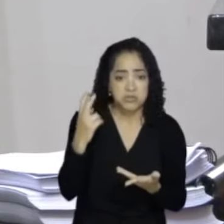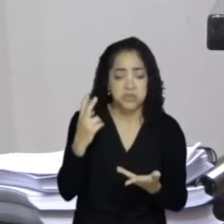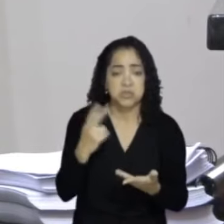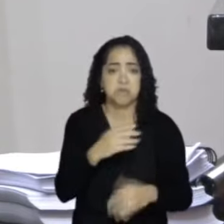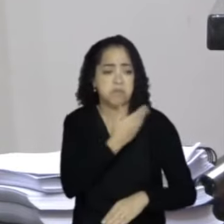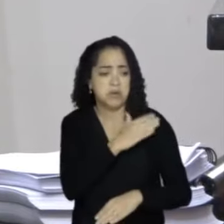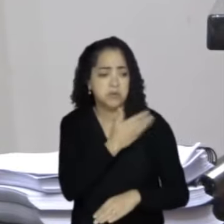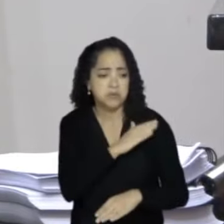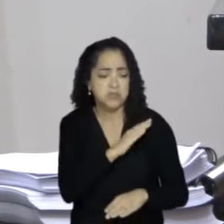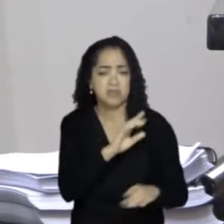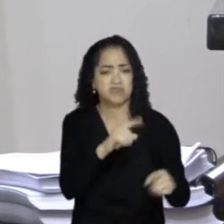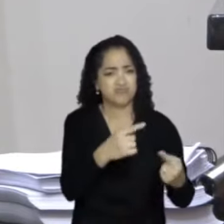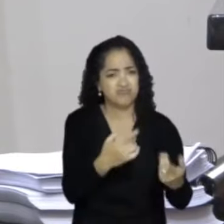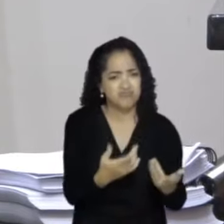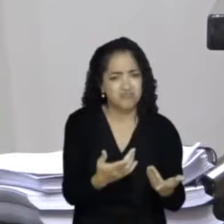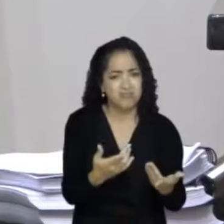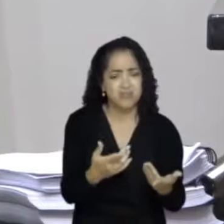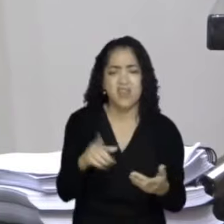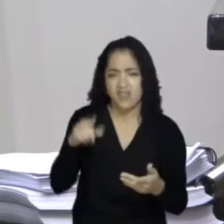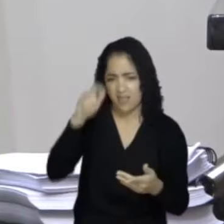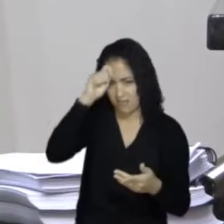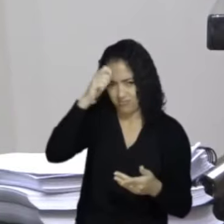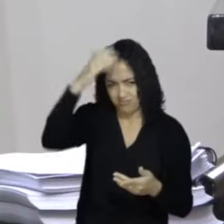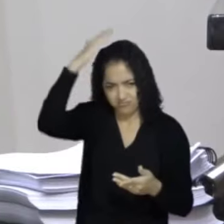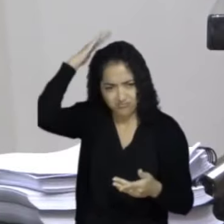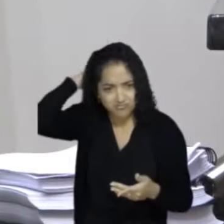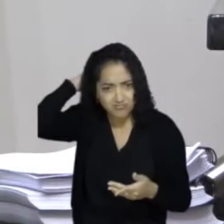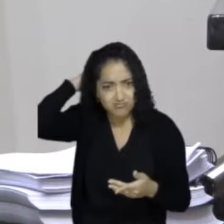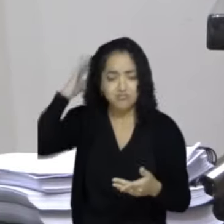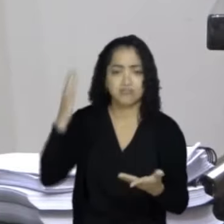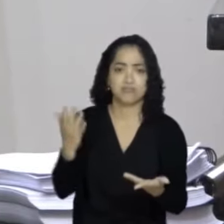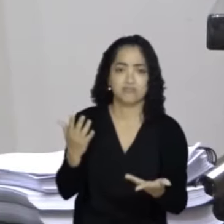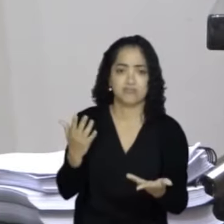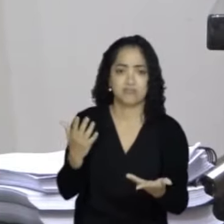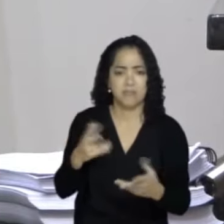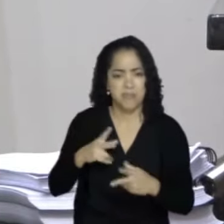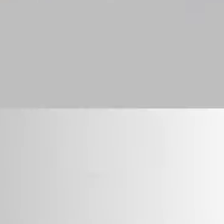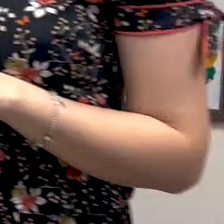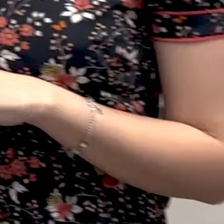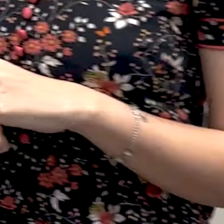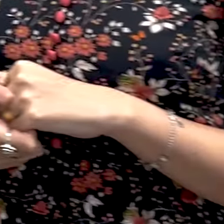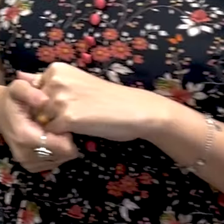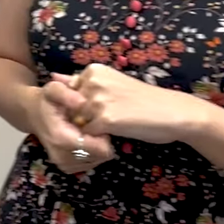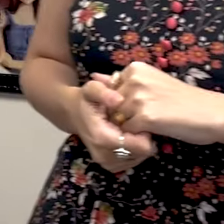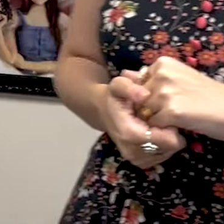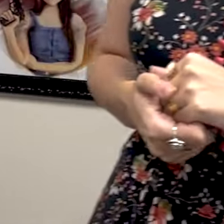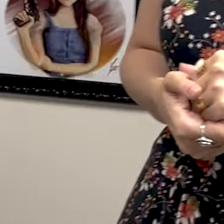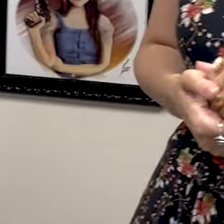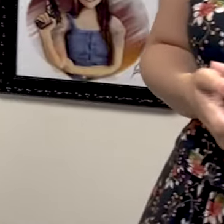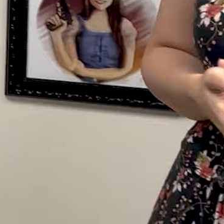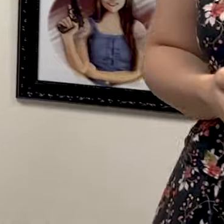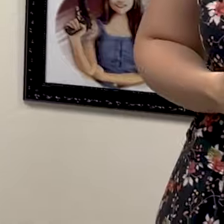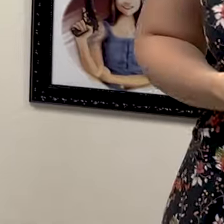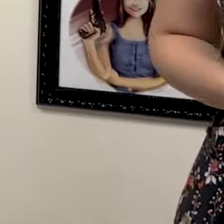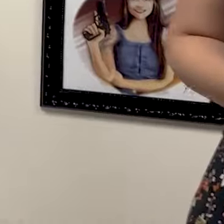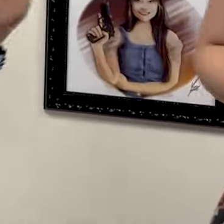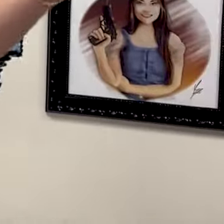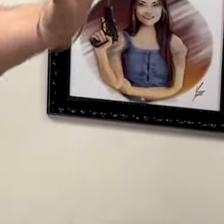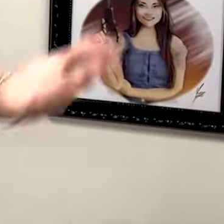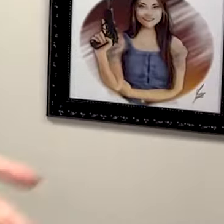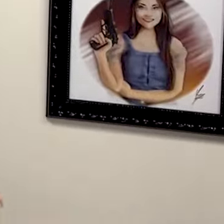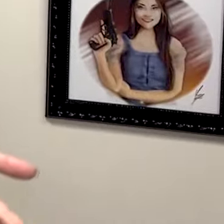será que Antonieta de Barros merece ser tratada dessa maneira? Virar motivo de picuinha? Eu sou a prova viva, né, do que as feministas